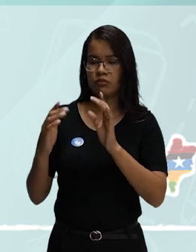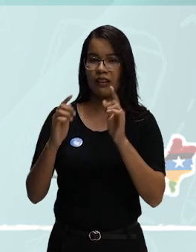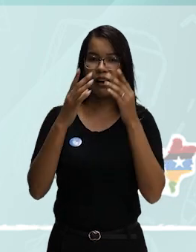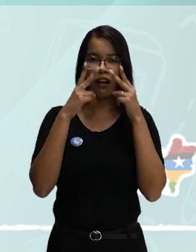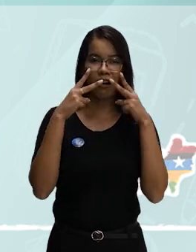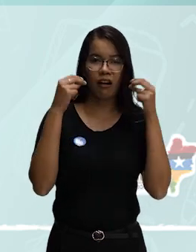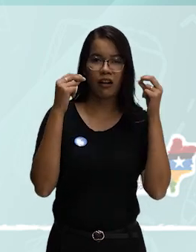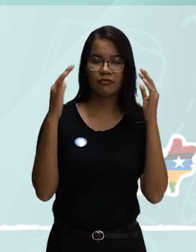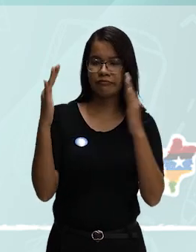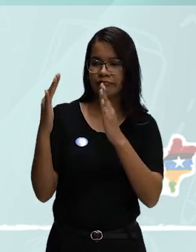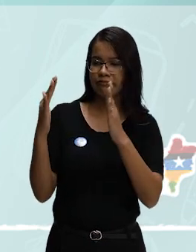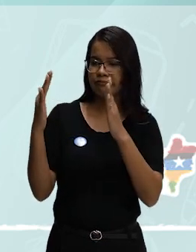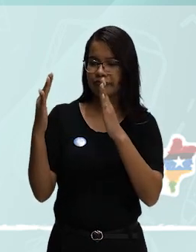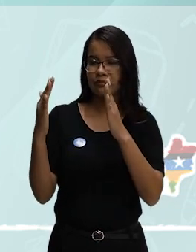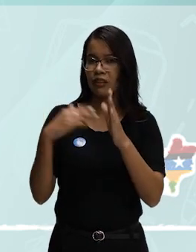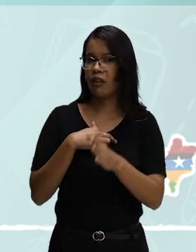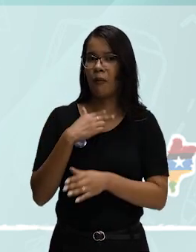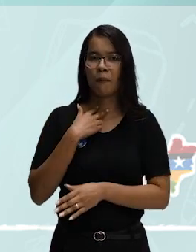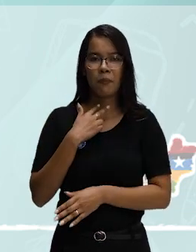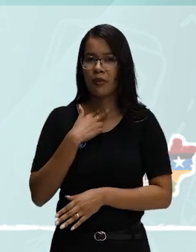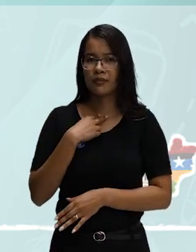falsa a interpretação de que o bichano